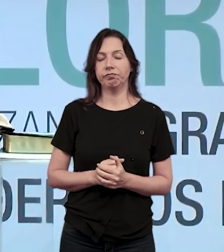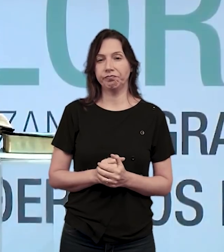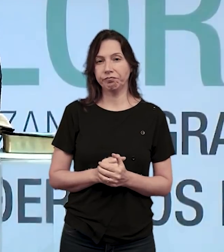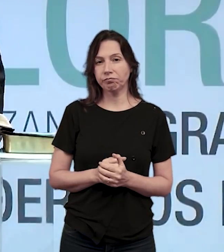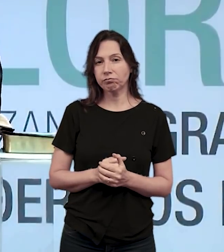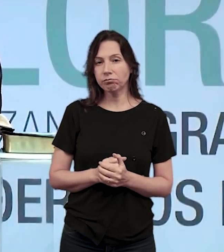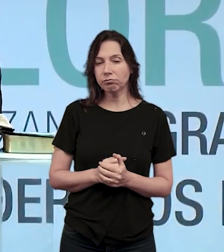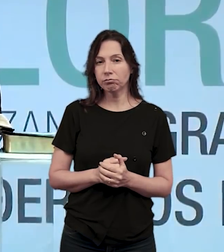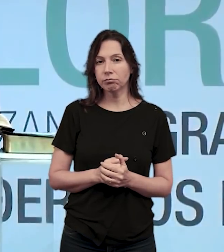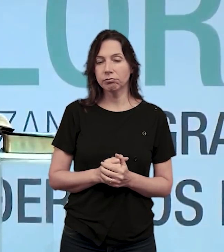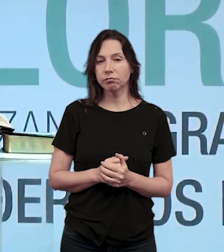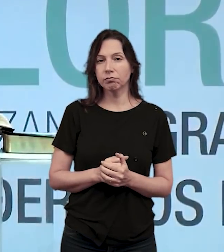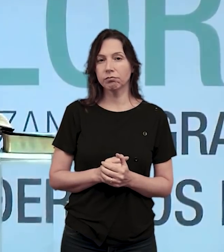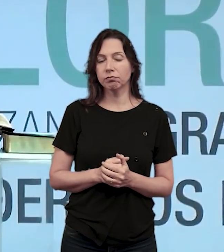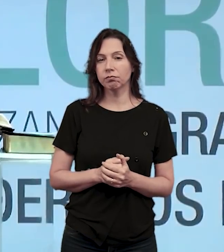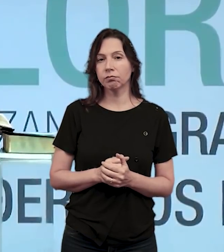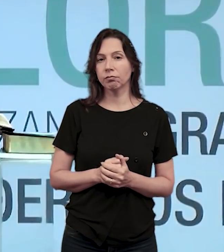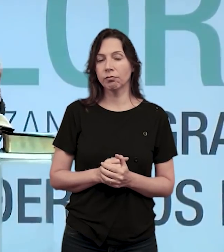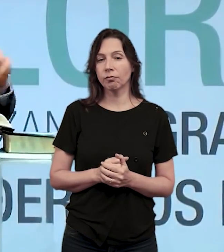E ele